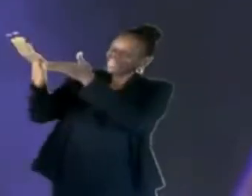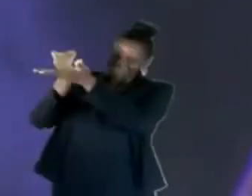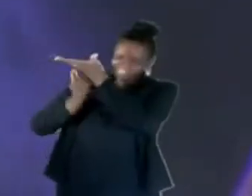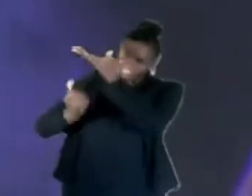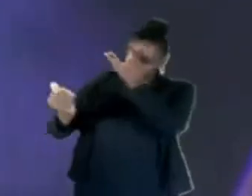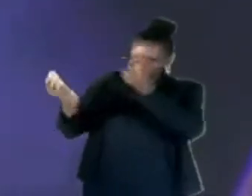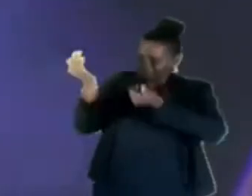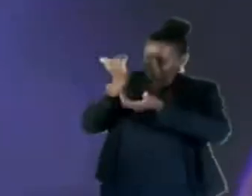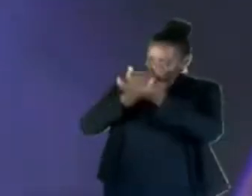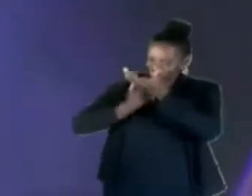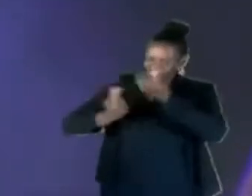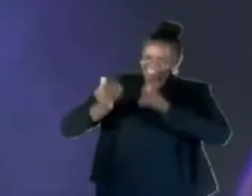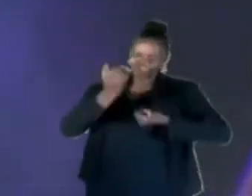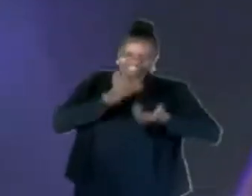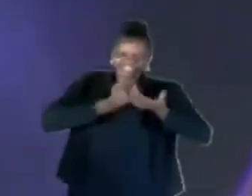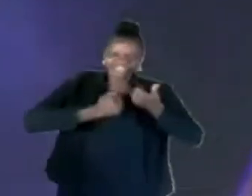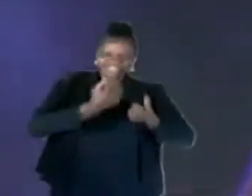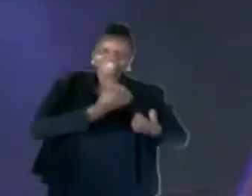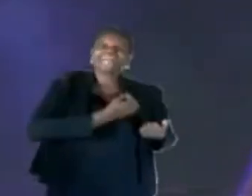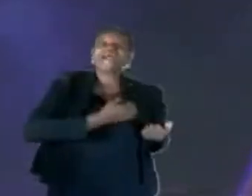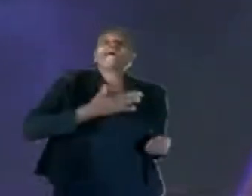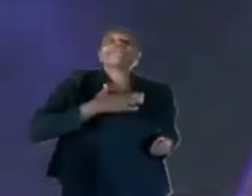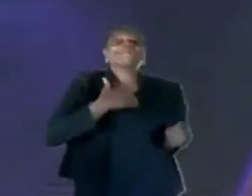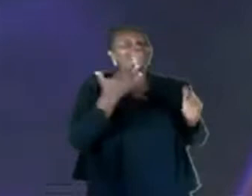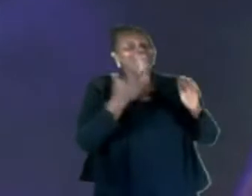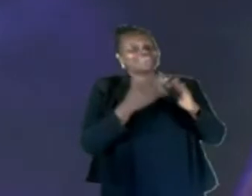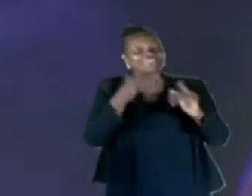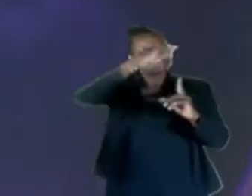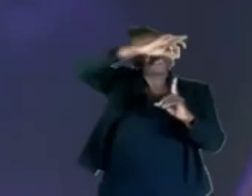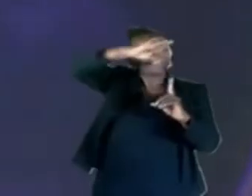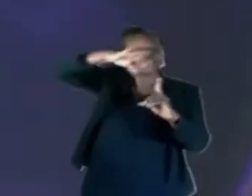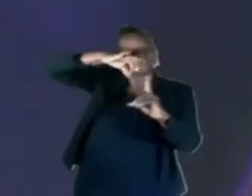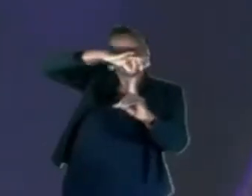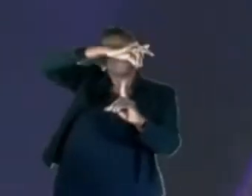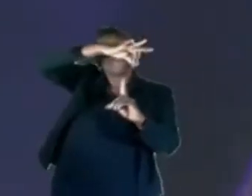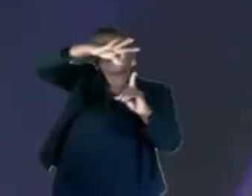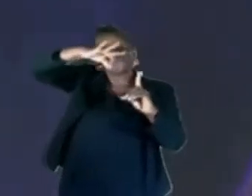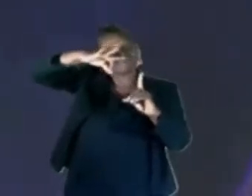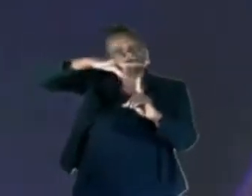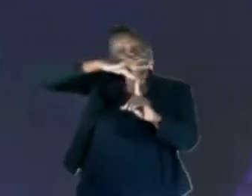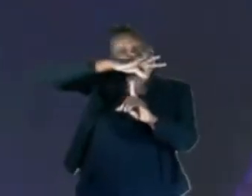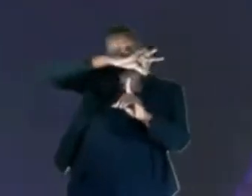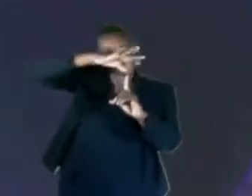mim e a paz da santa, santa, santa.